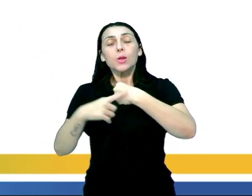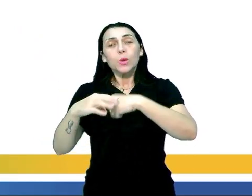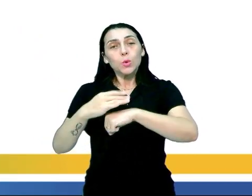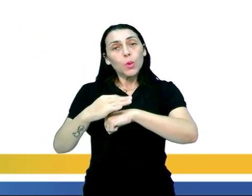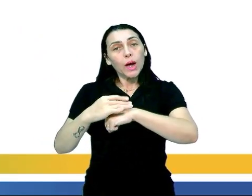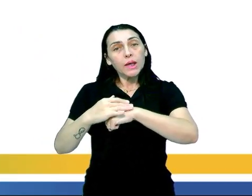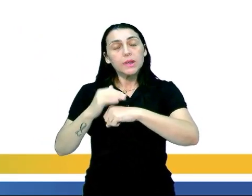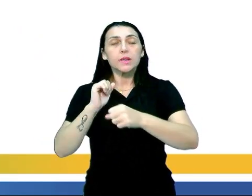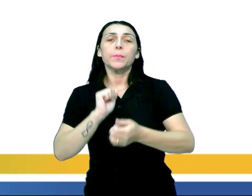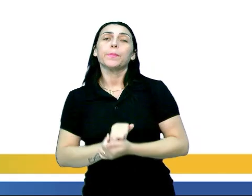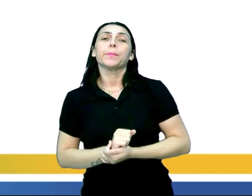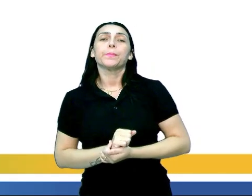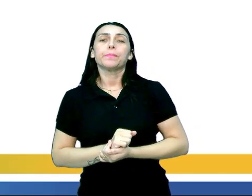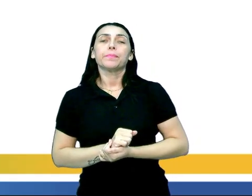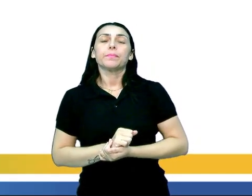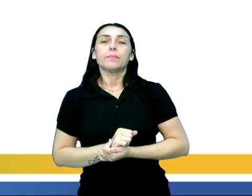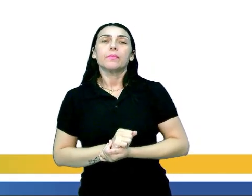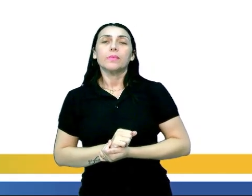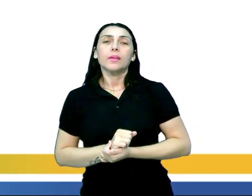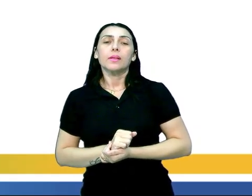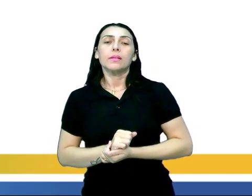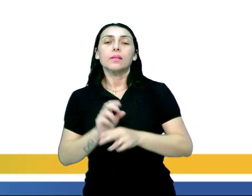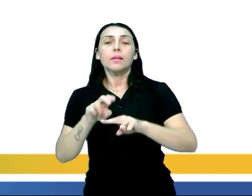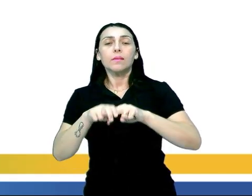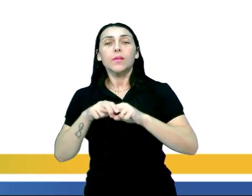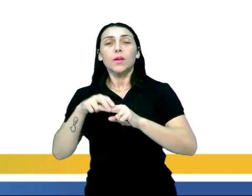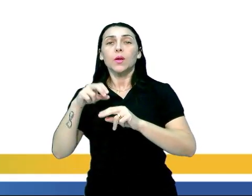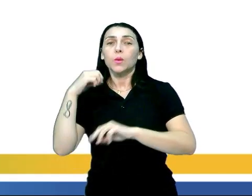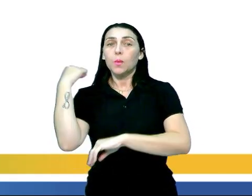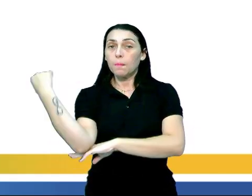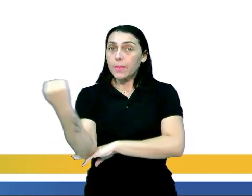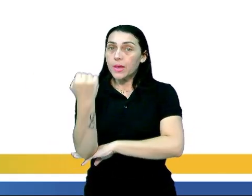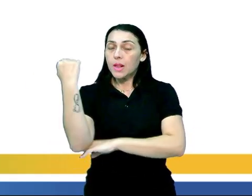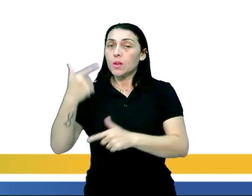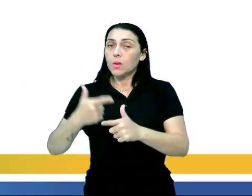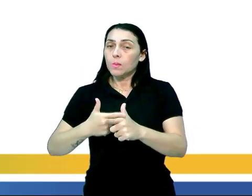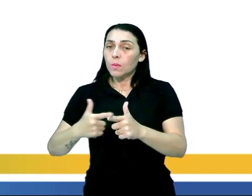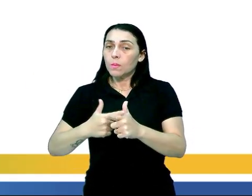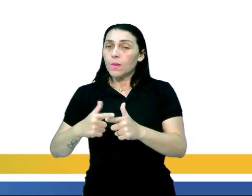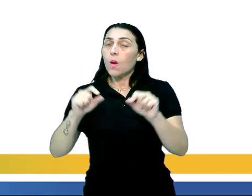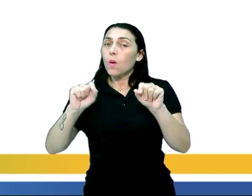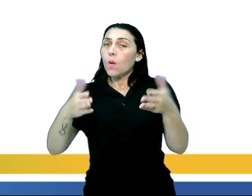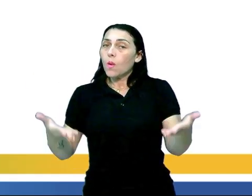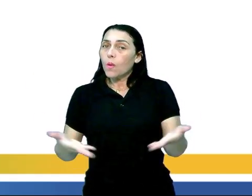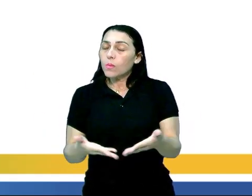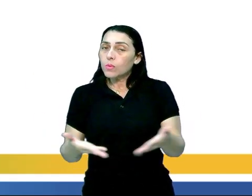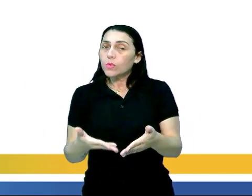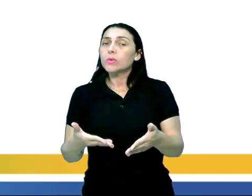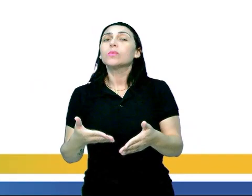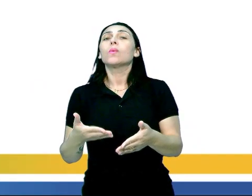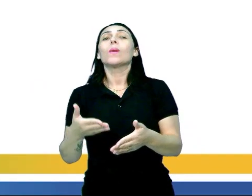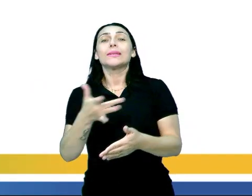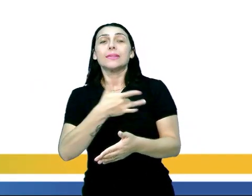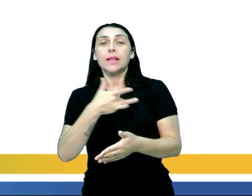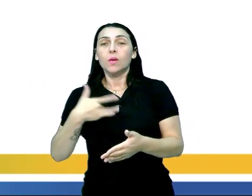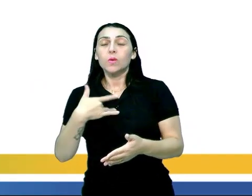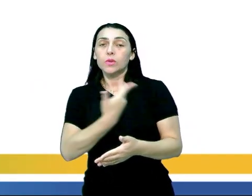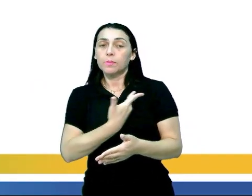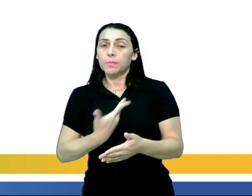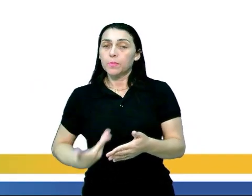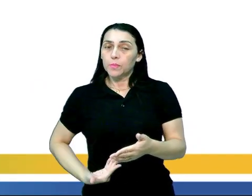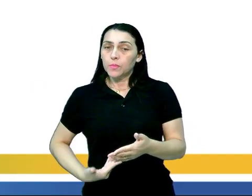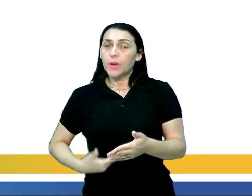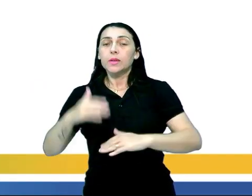pode entender aqui como doenças, tá, pessoal? Devido à gravidade do problema, é considerado atualmente como uma questão de saúde pública e